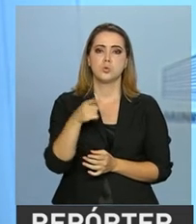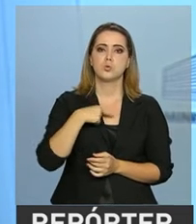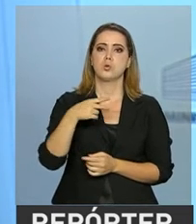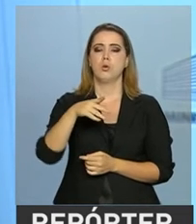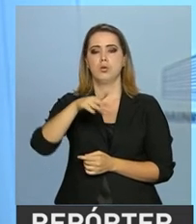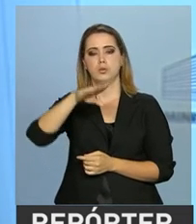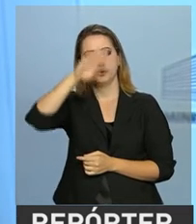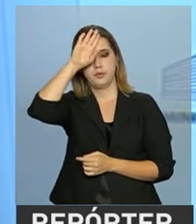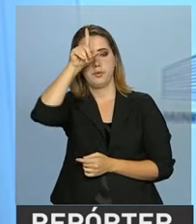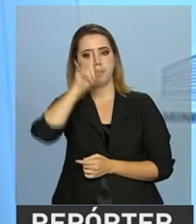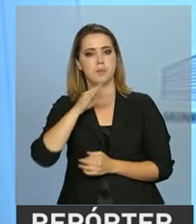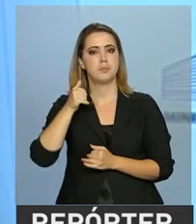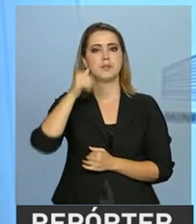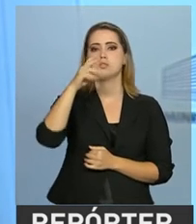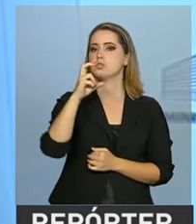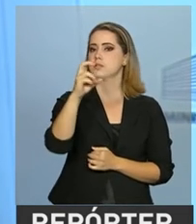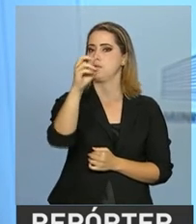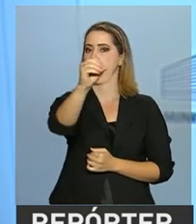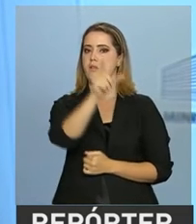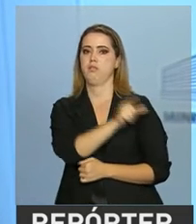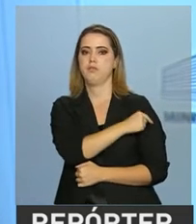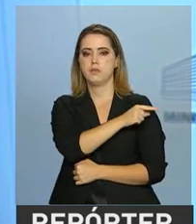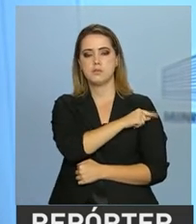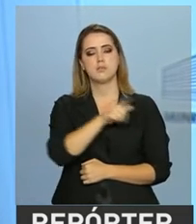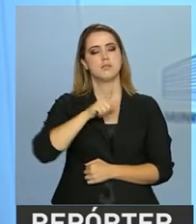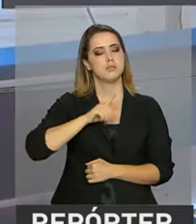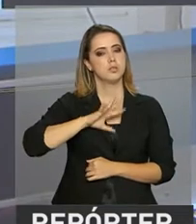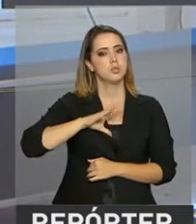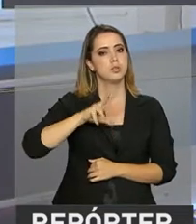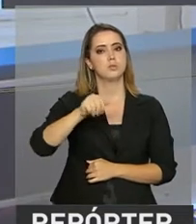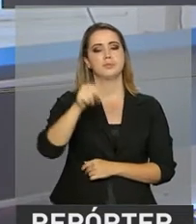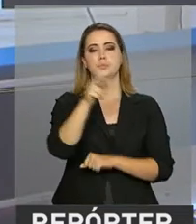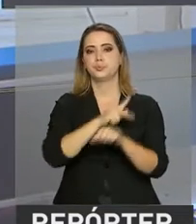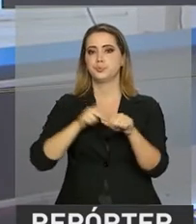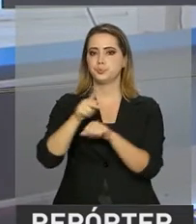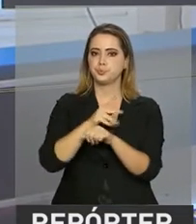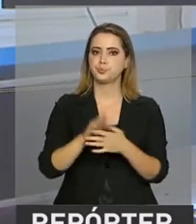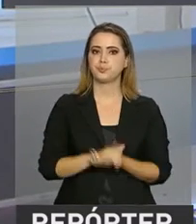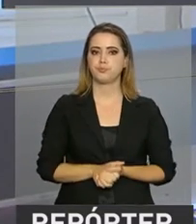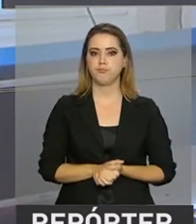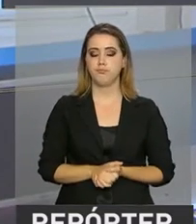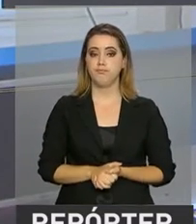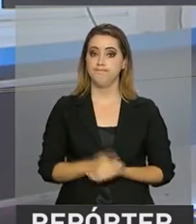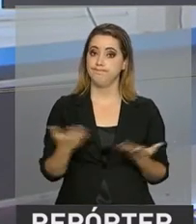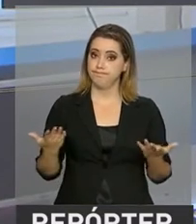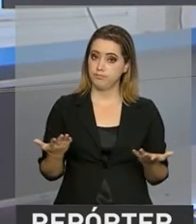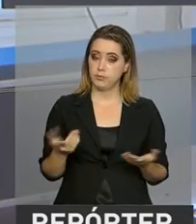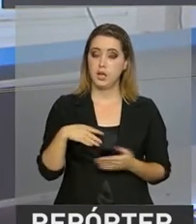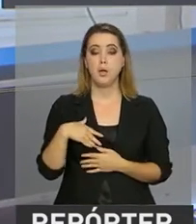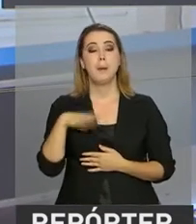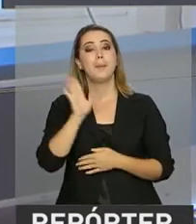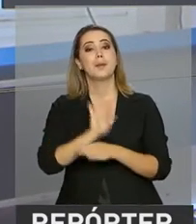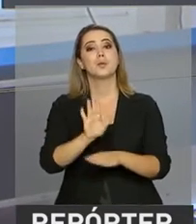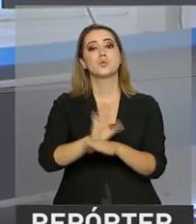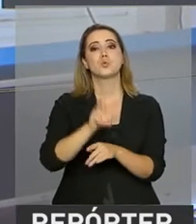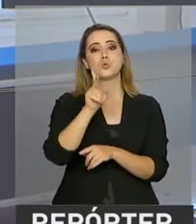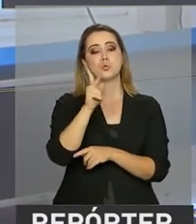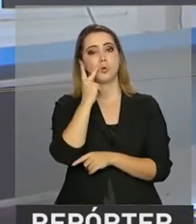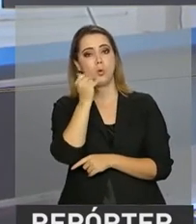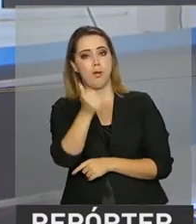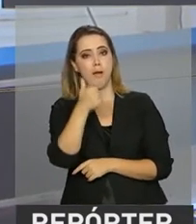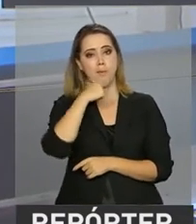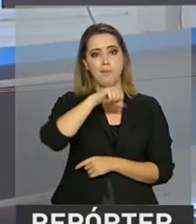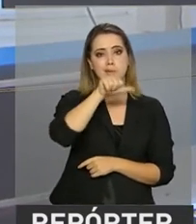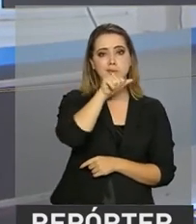todo o conjunto de mais de 50 imunobiológicos em todo o país olha só para ajudar os pais na prevenção a acidentes